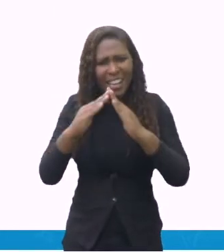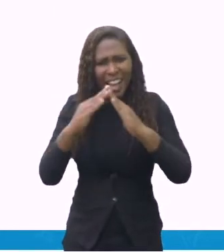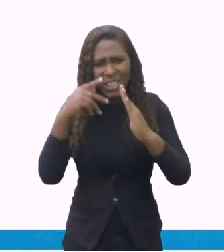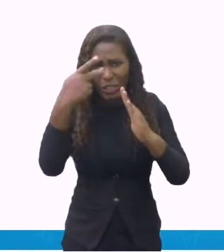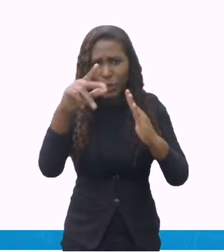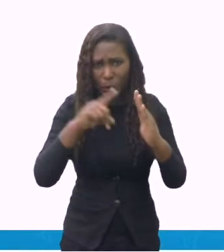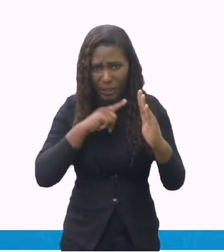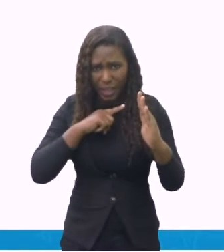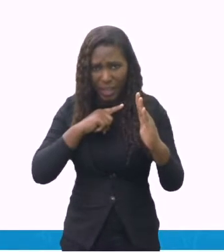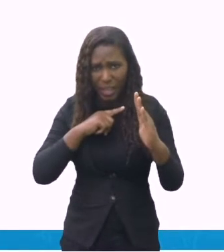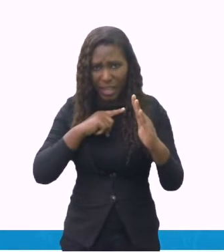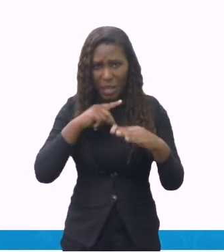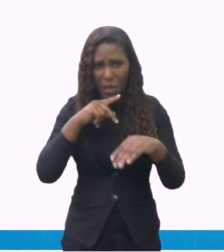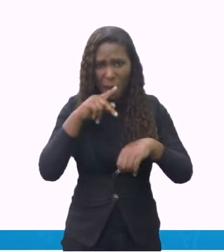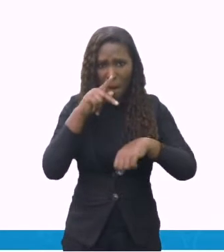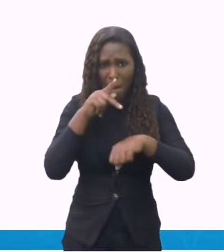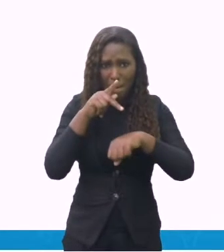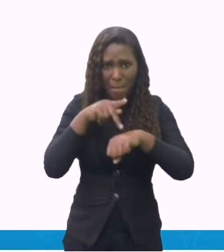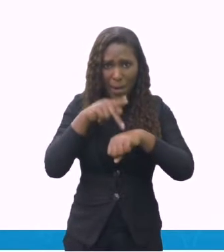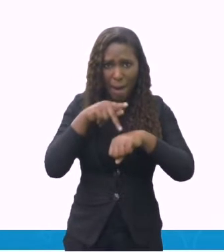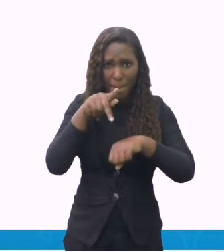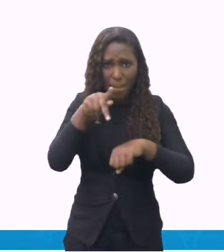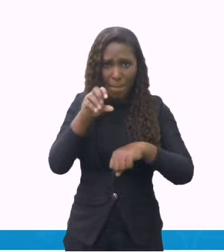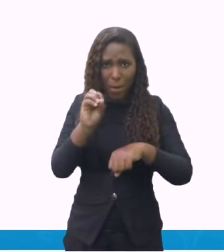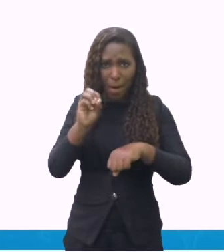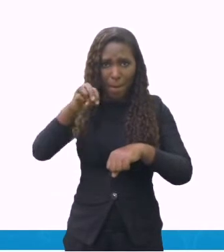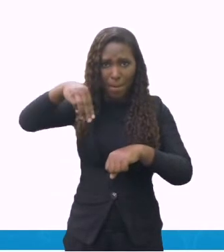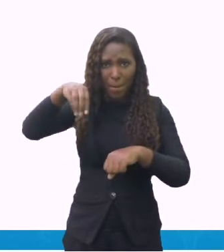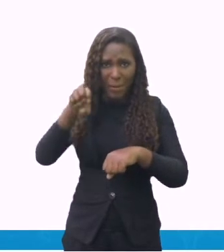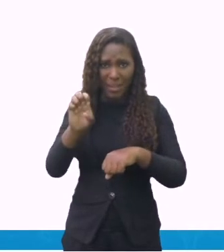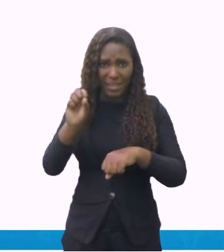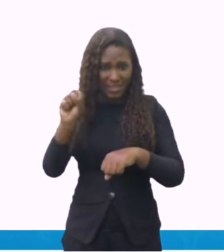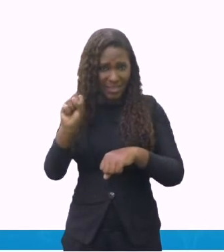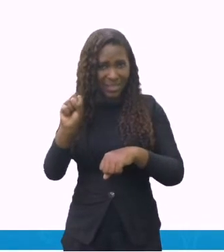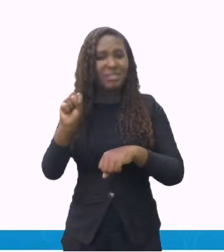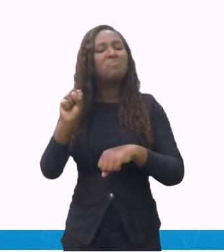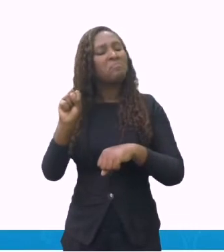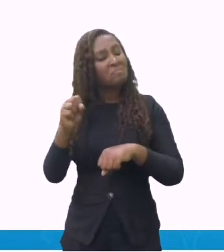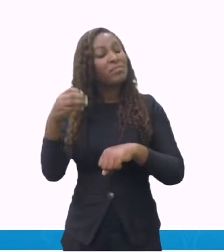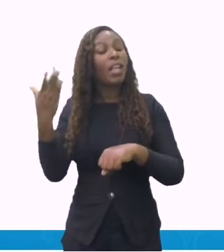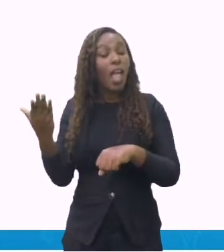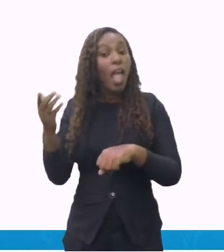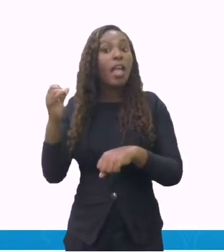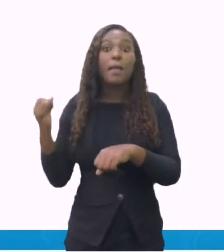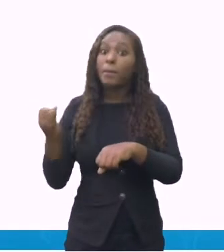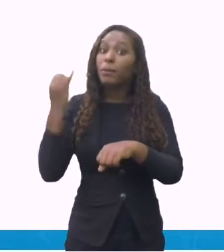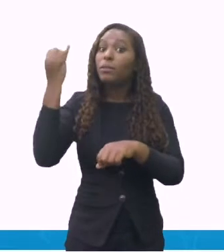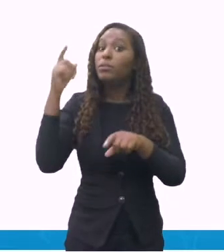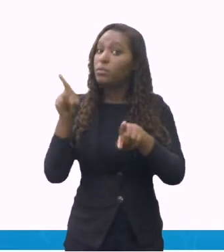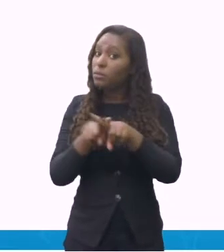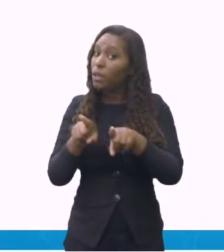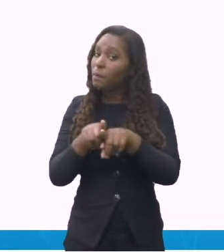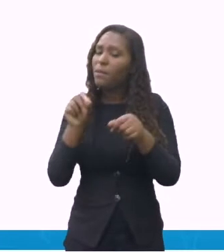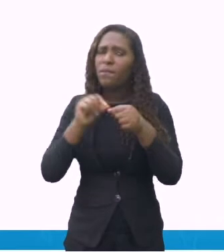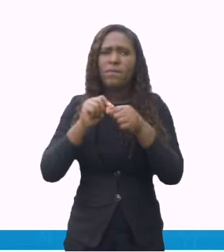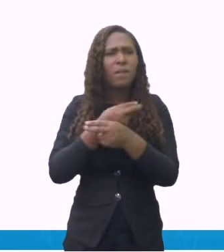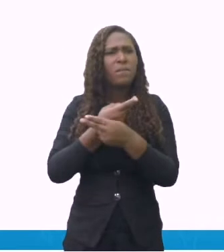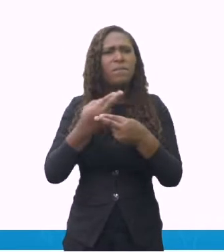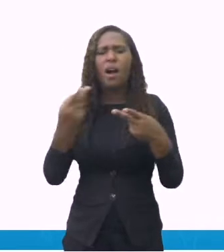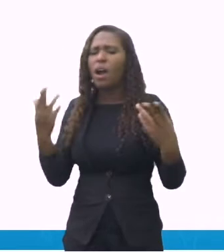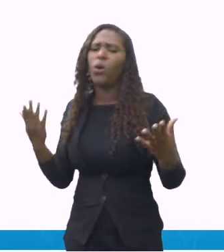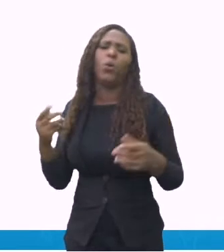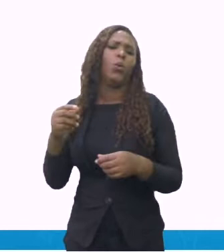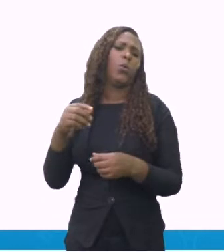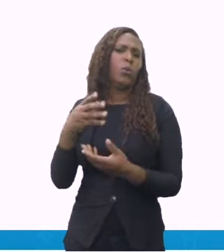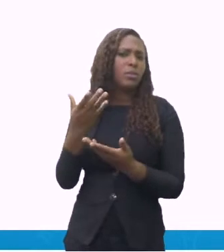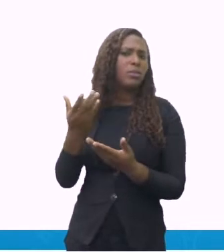pedra pómez, assim como o basalto, gente, também tem muitas utilidades, tá? O basalto,